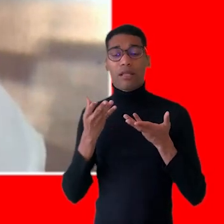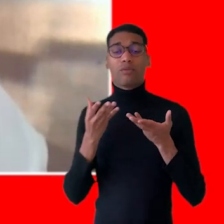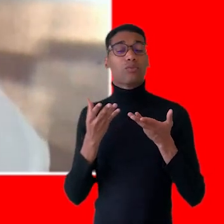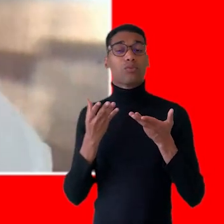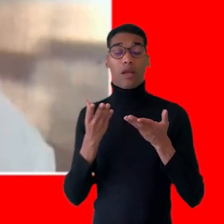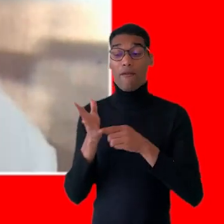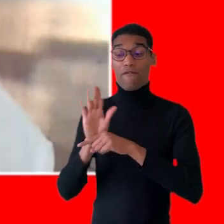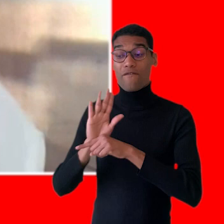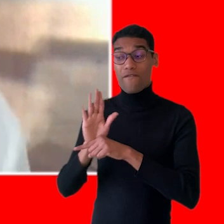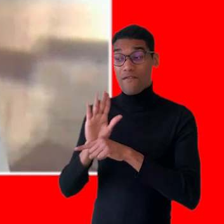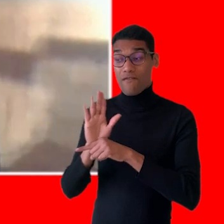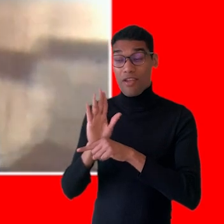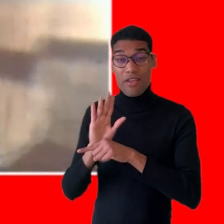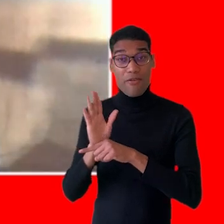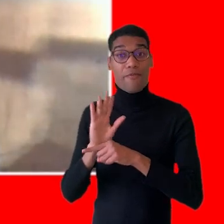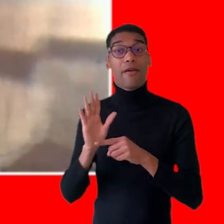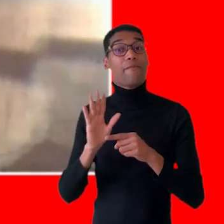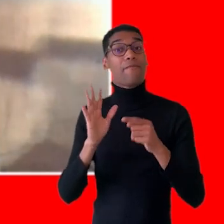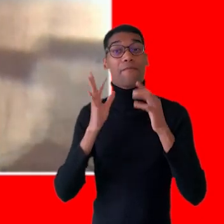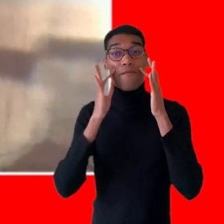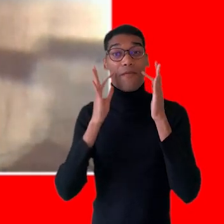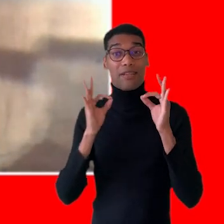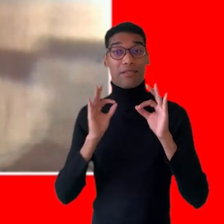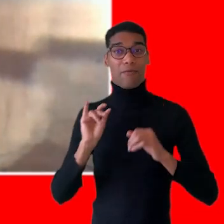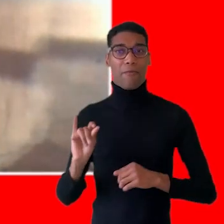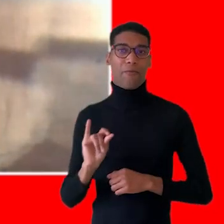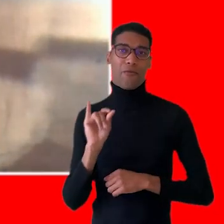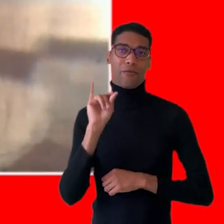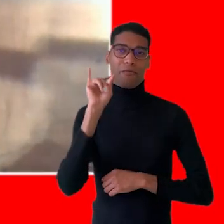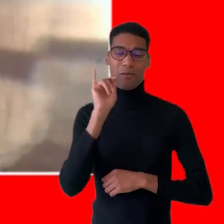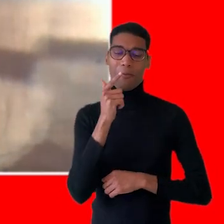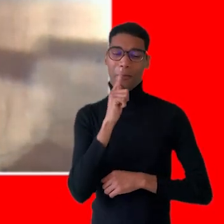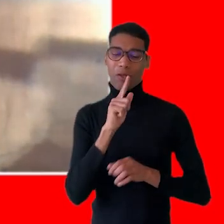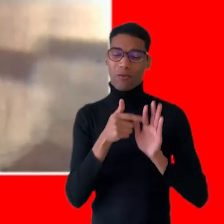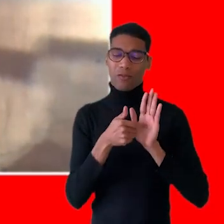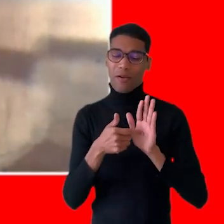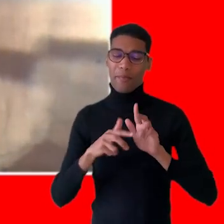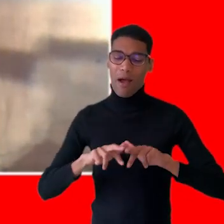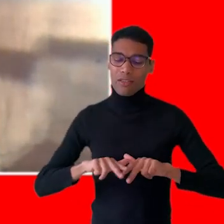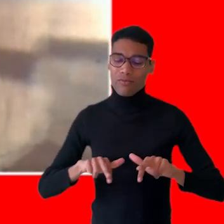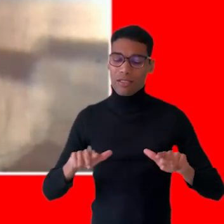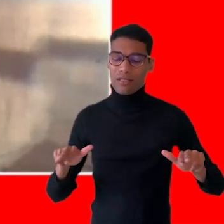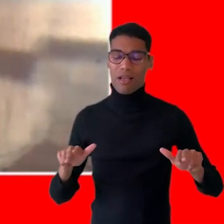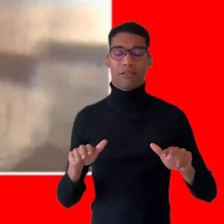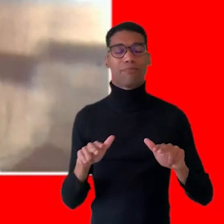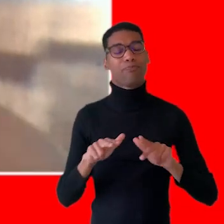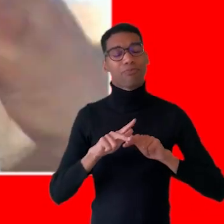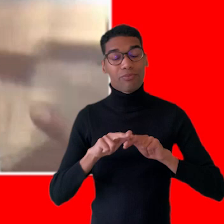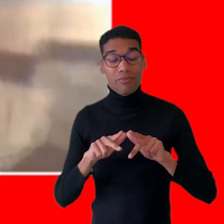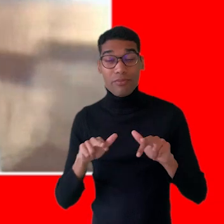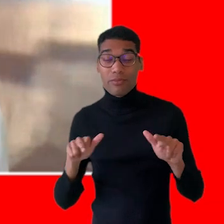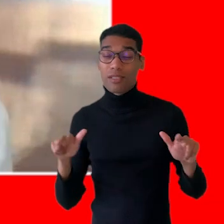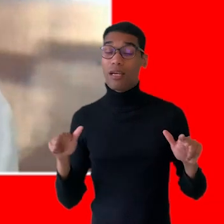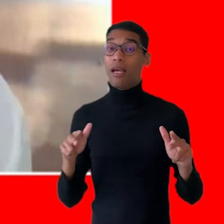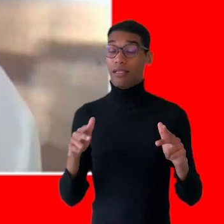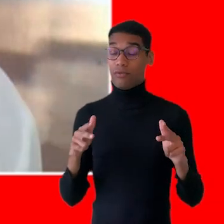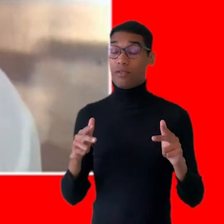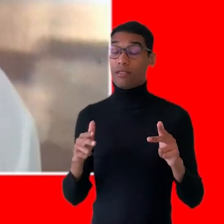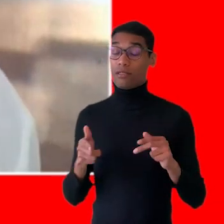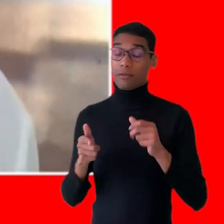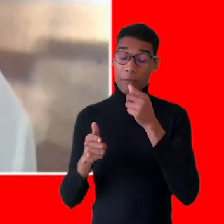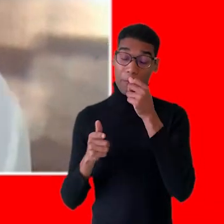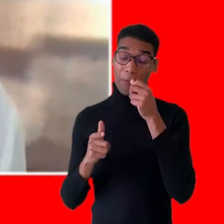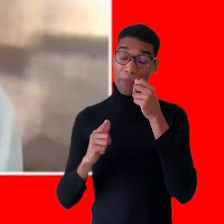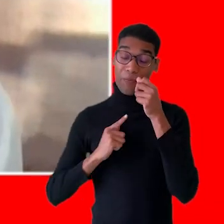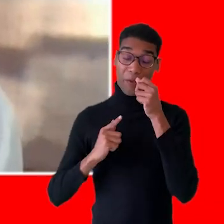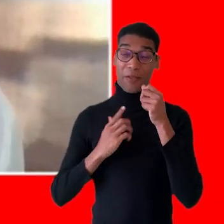atenção também de um filme muito importante para mostrar a diversidade dessa questão, né,